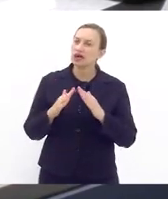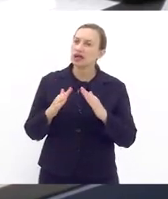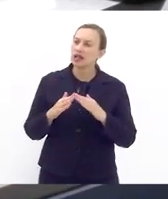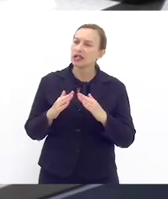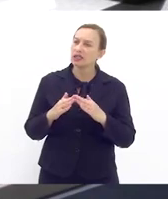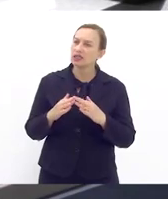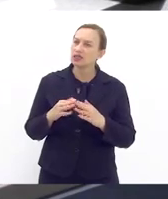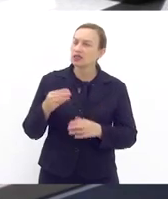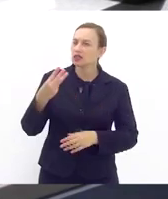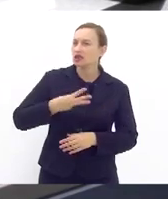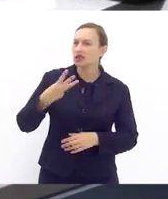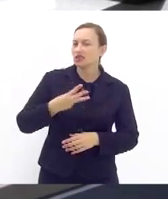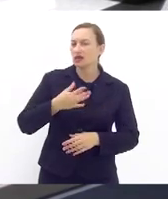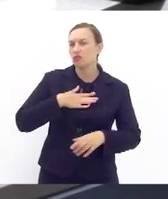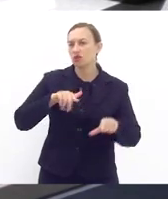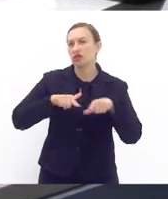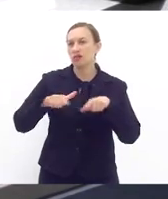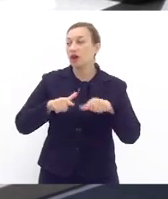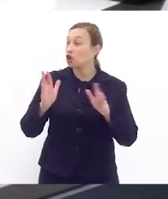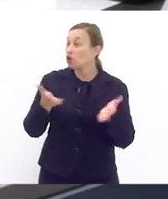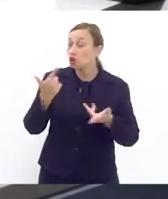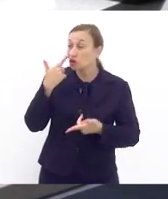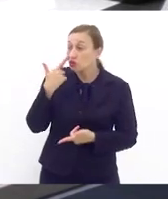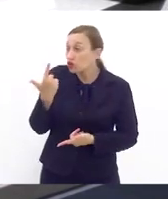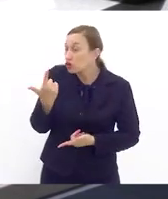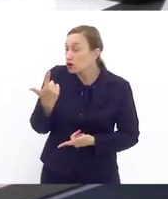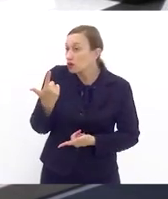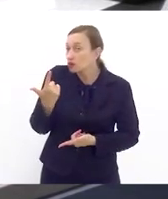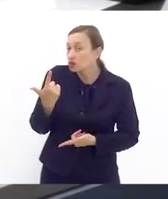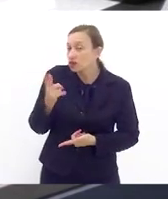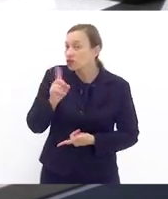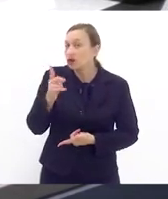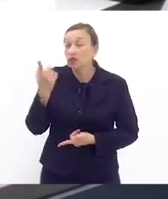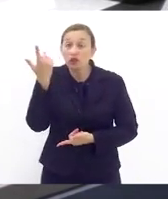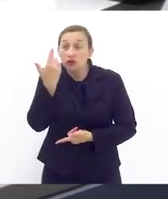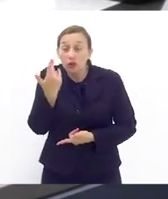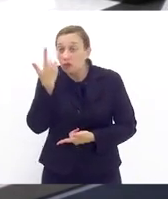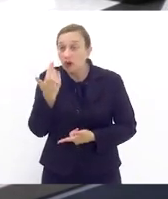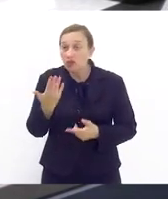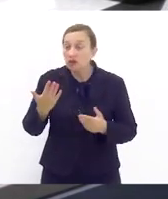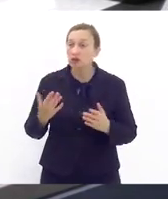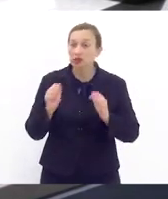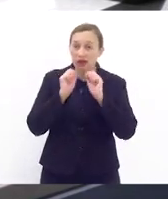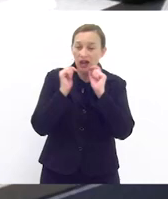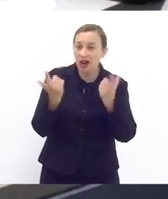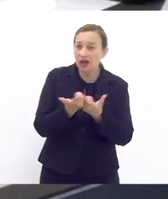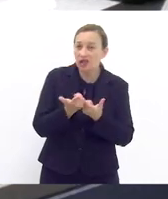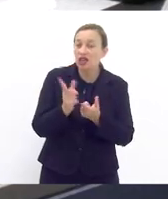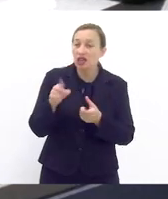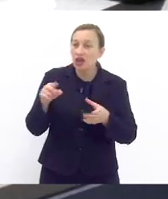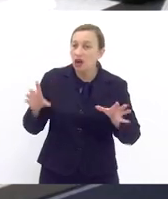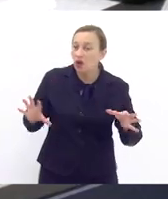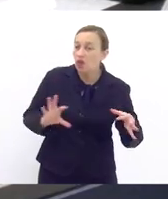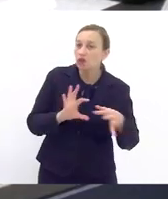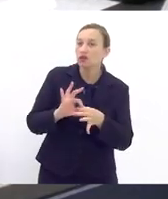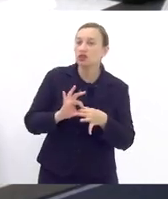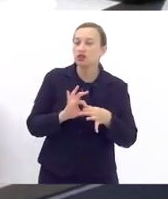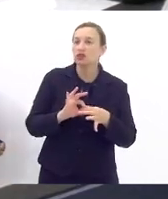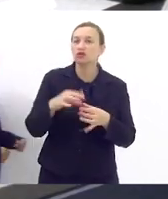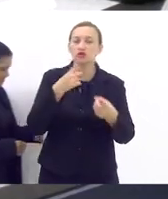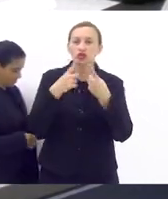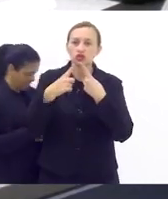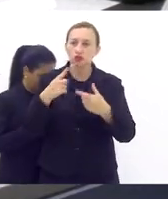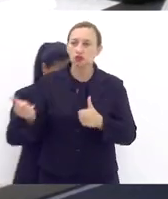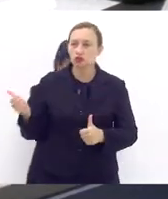mandato e hoje assistir uma coisa que não é comum nesta casa que é a unificação do discurso